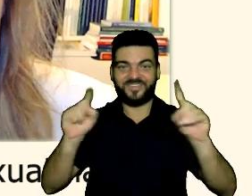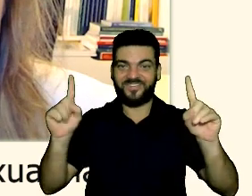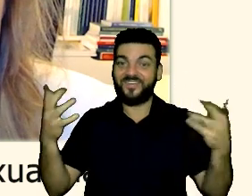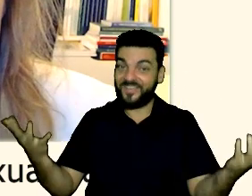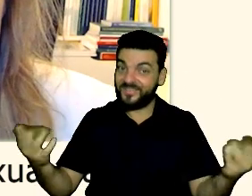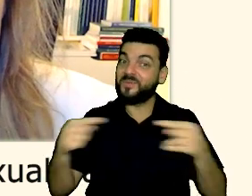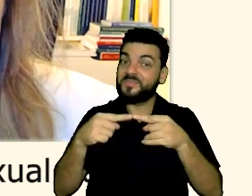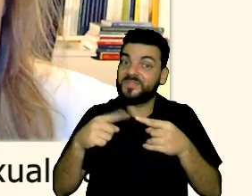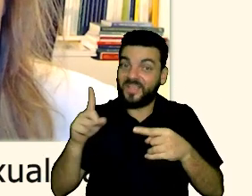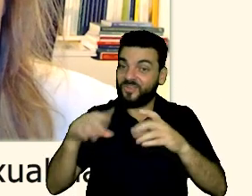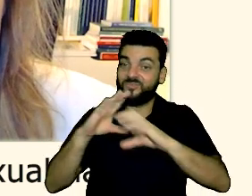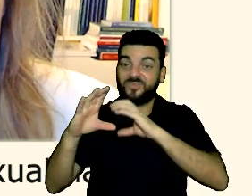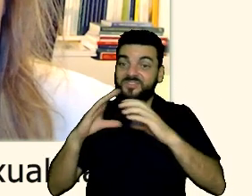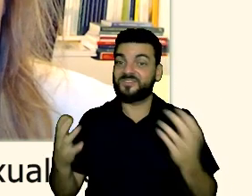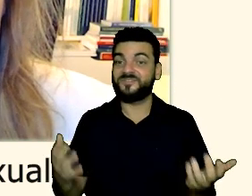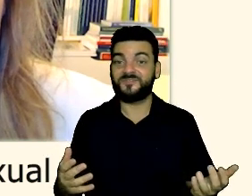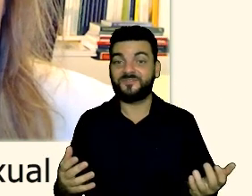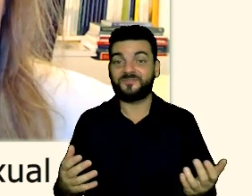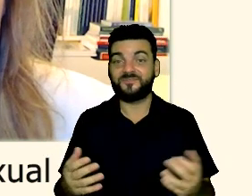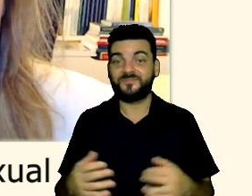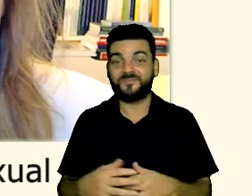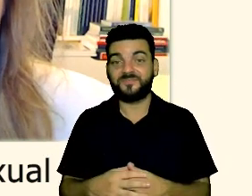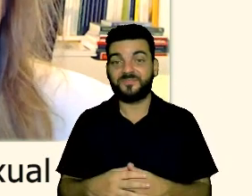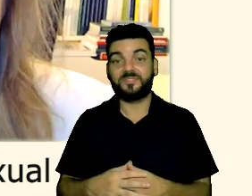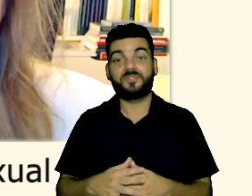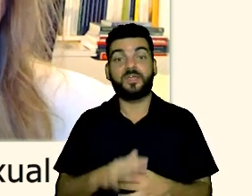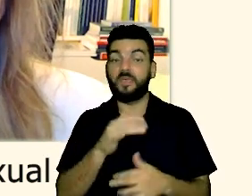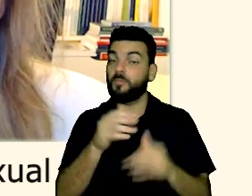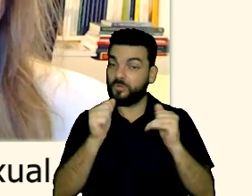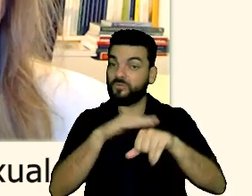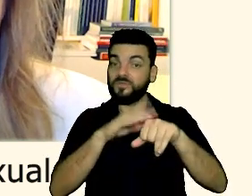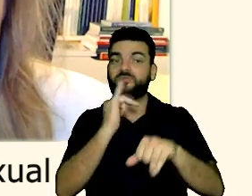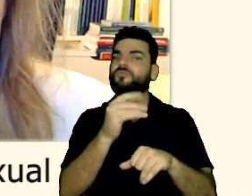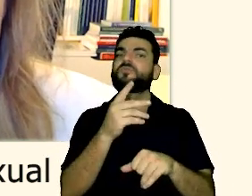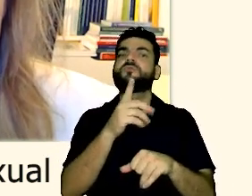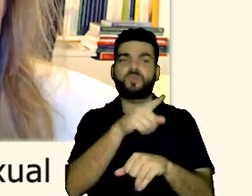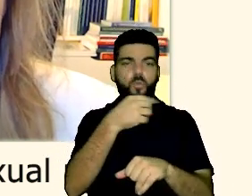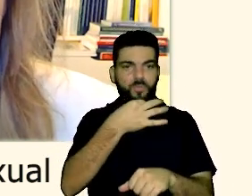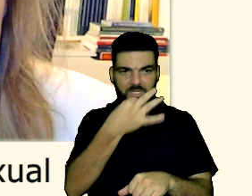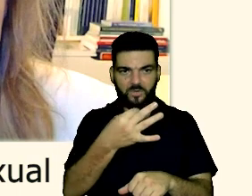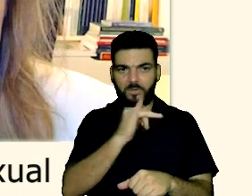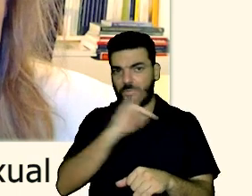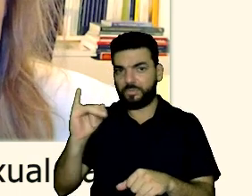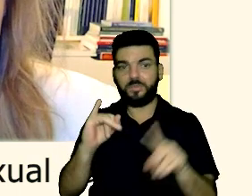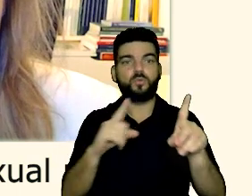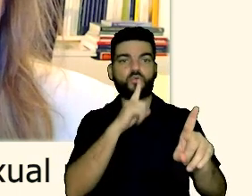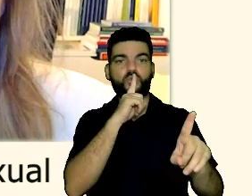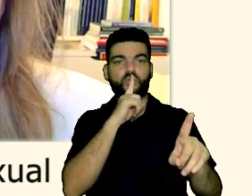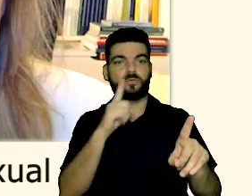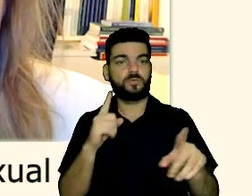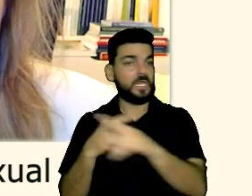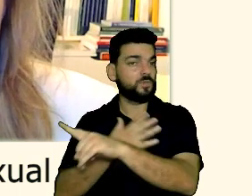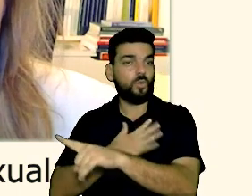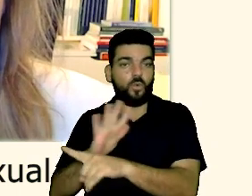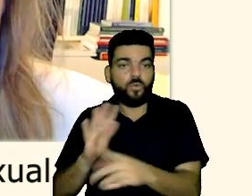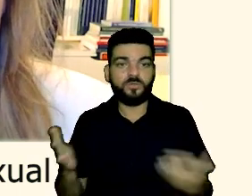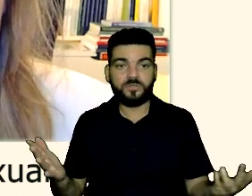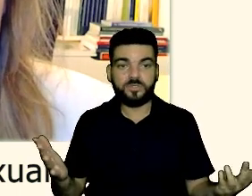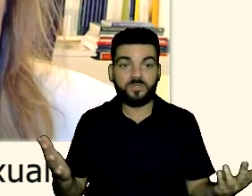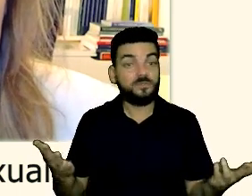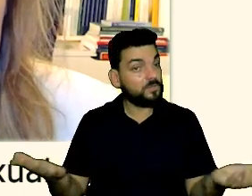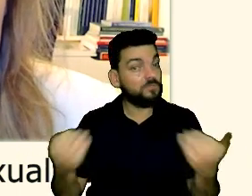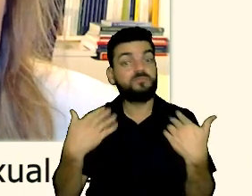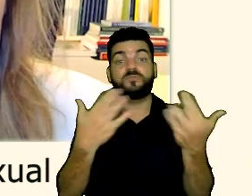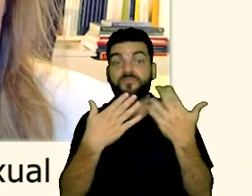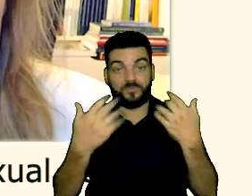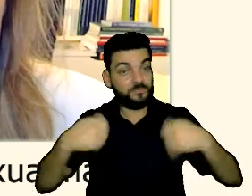fala preconceituosa e ter uma conversa, entrar na questão da telecomunicação que a gente tanto falou, olha, por favor, isso que você está falando, eu vou pedir